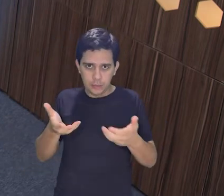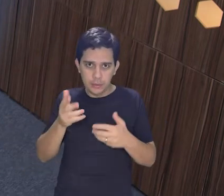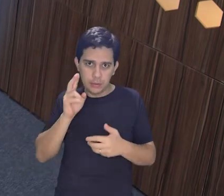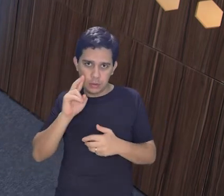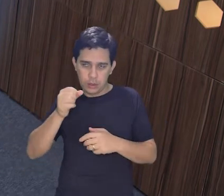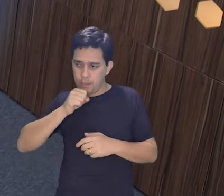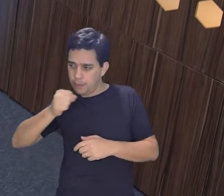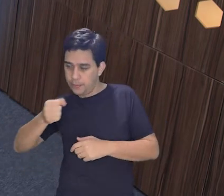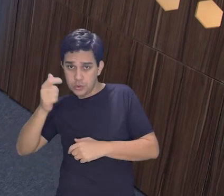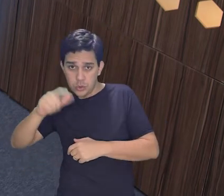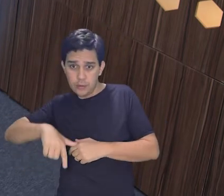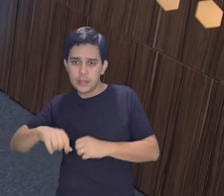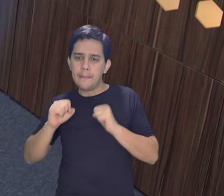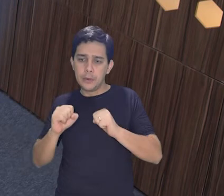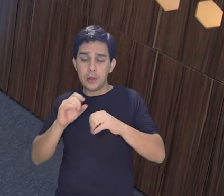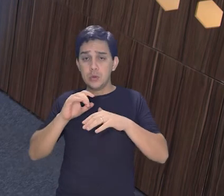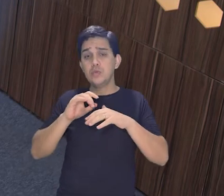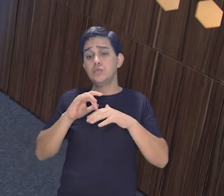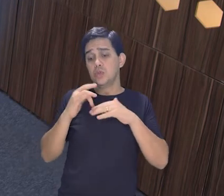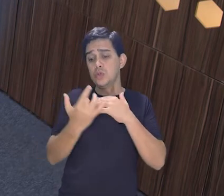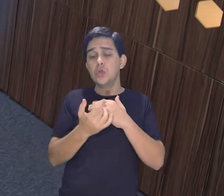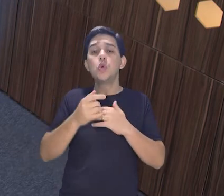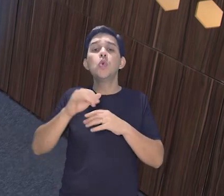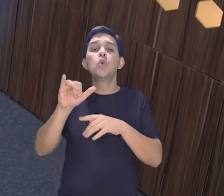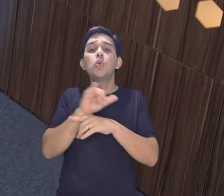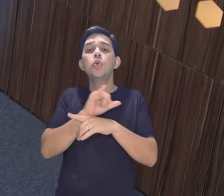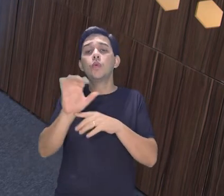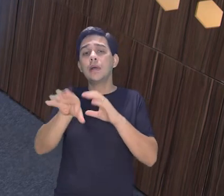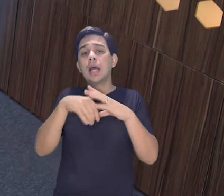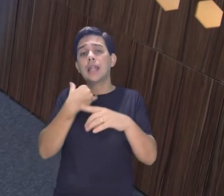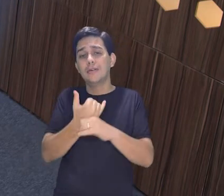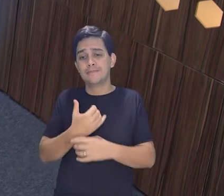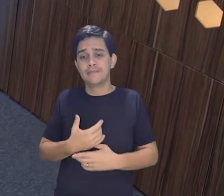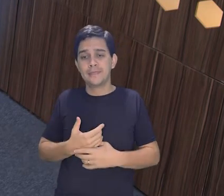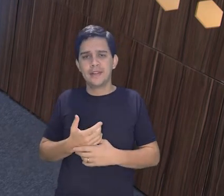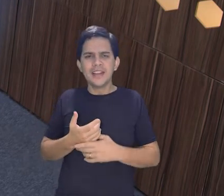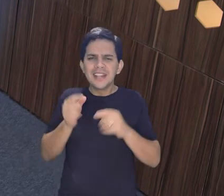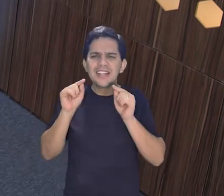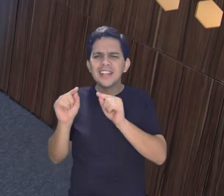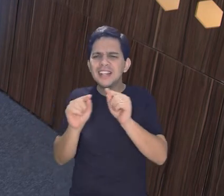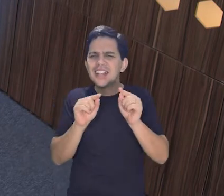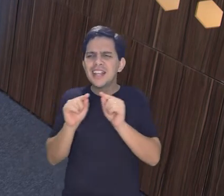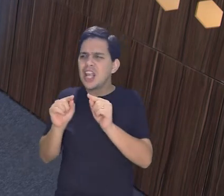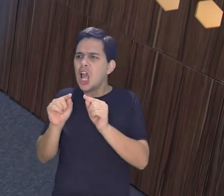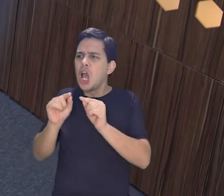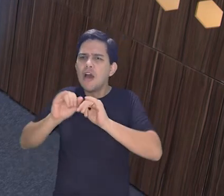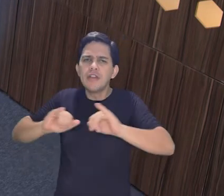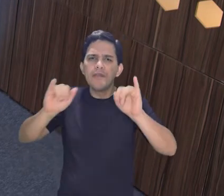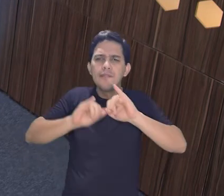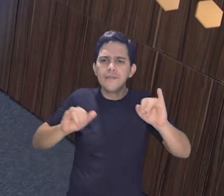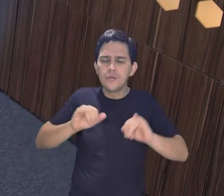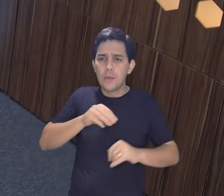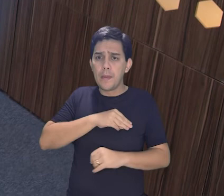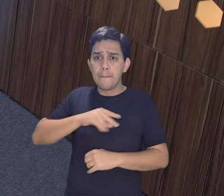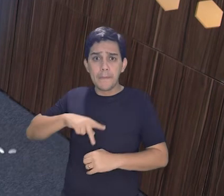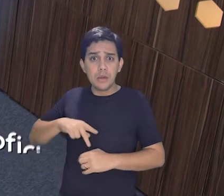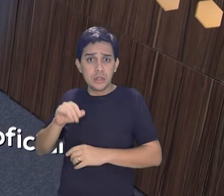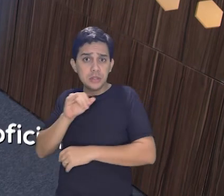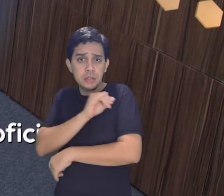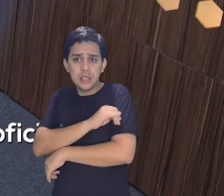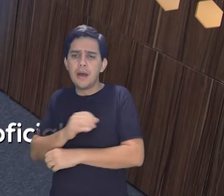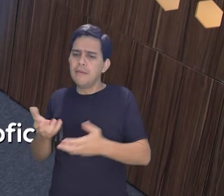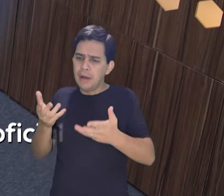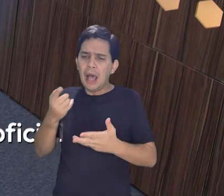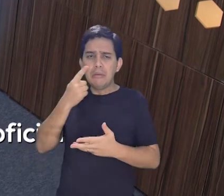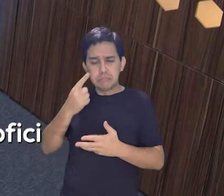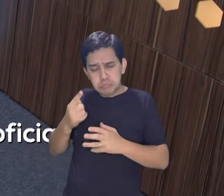do MPRJ no YouTube. E para ficar por dentro das notícias do Ministério Público do Estado do Rio de Janeiro, acesse as